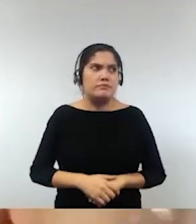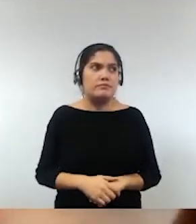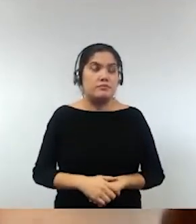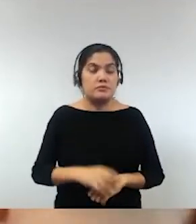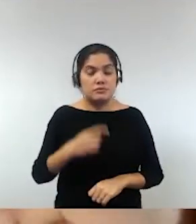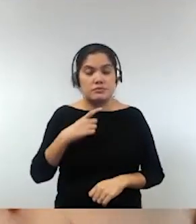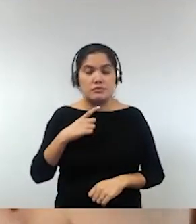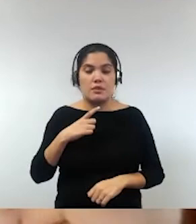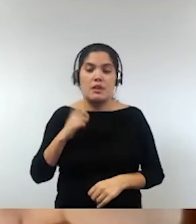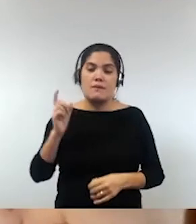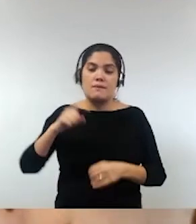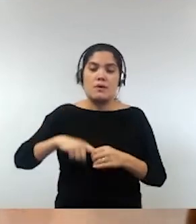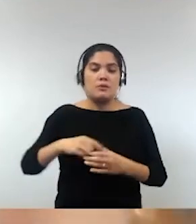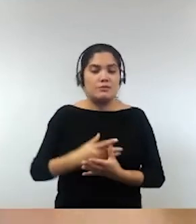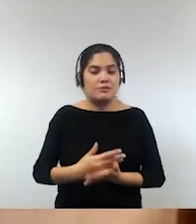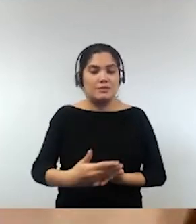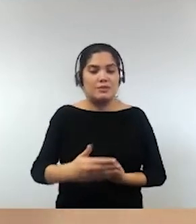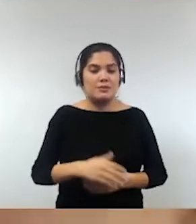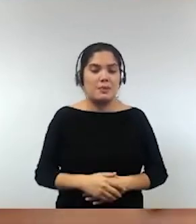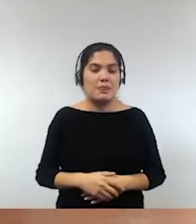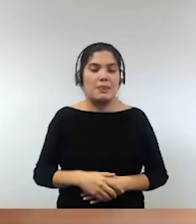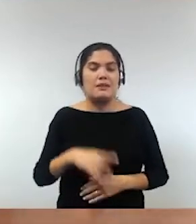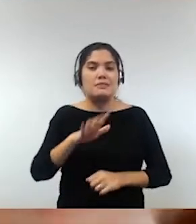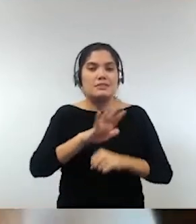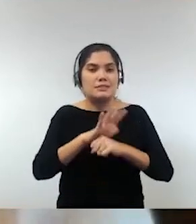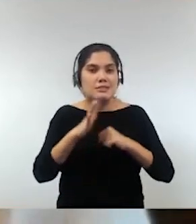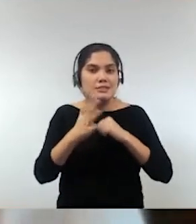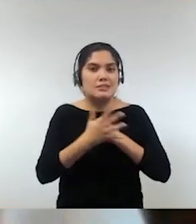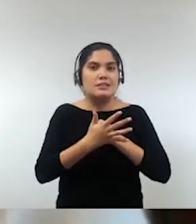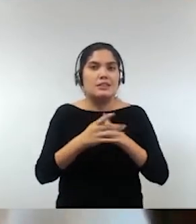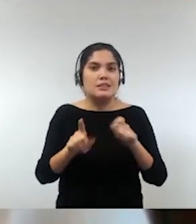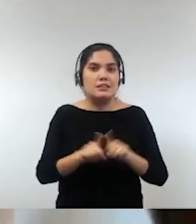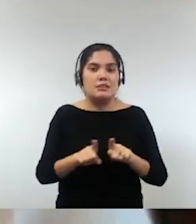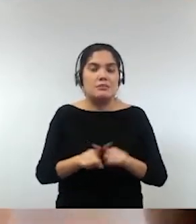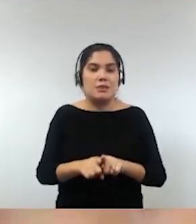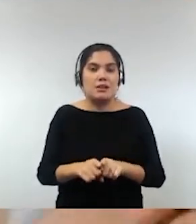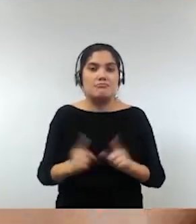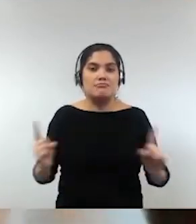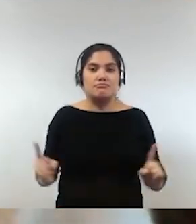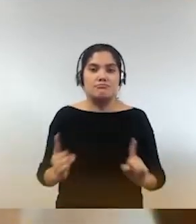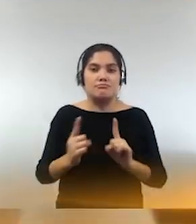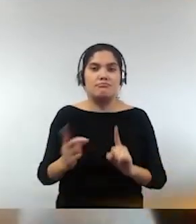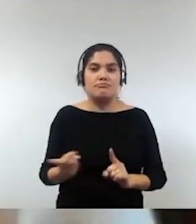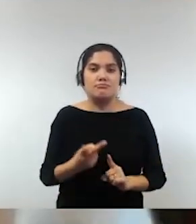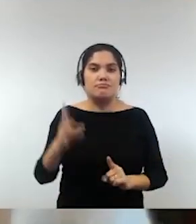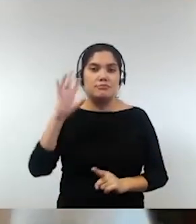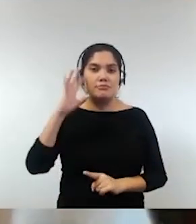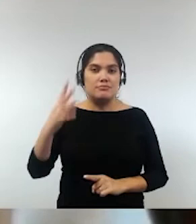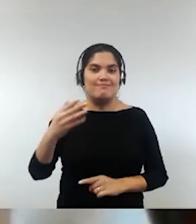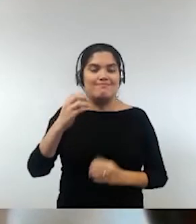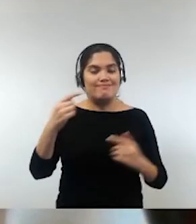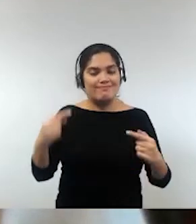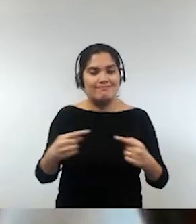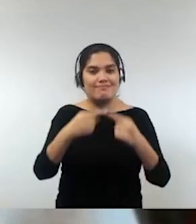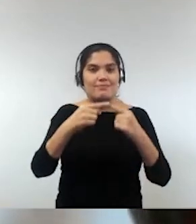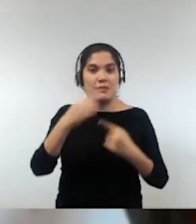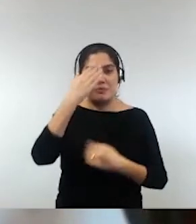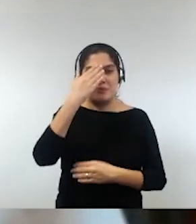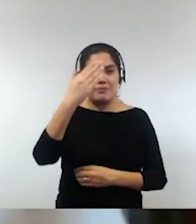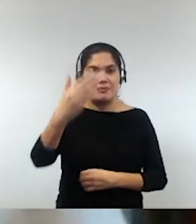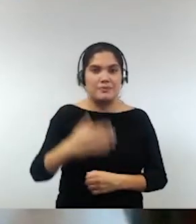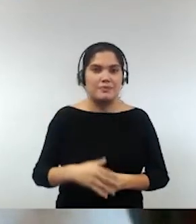volto lá no meu início. Pandemia e autocomposição tem tudo a ver, gente. Muito obrigada.